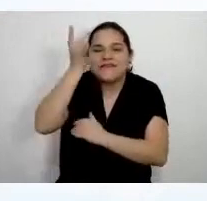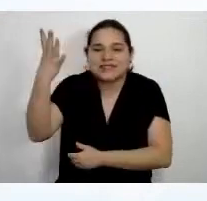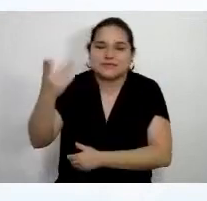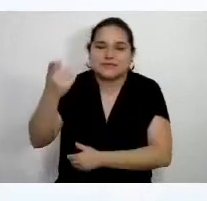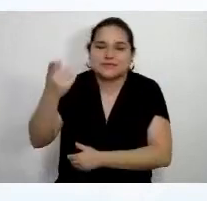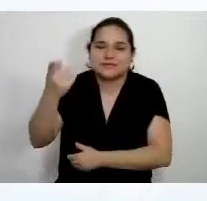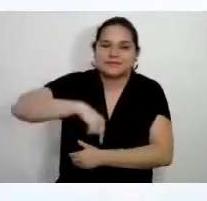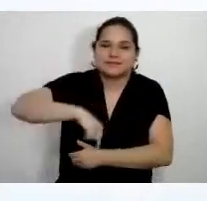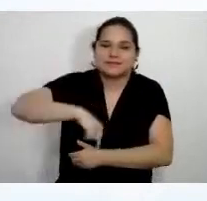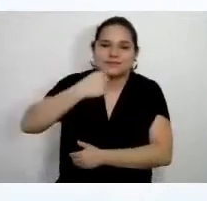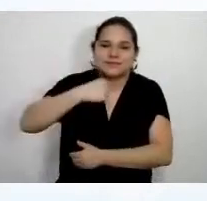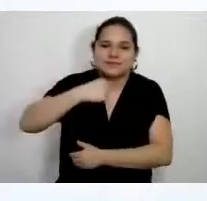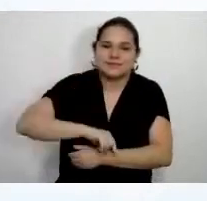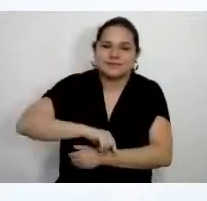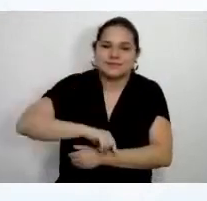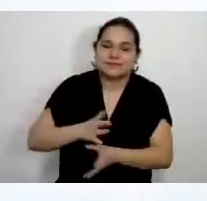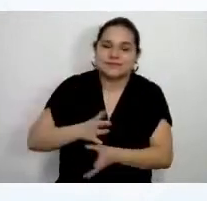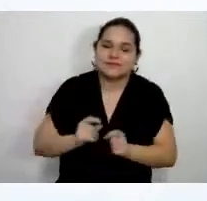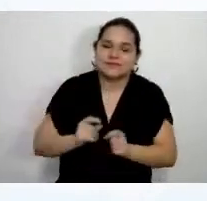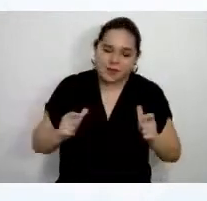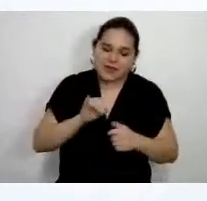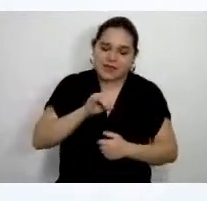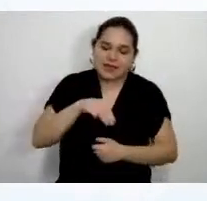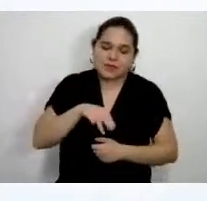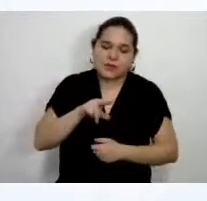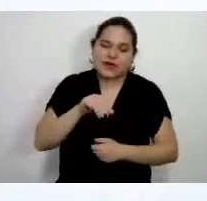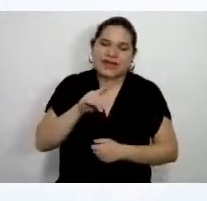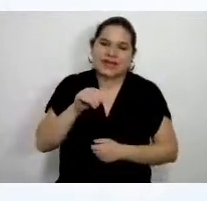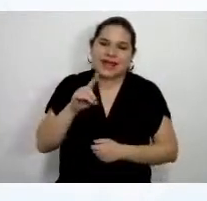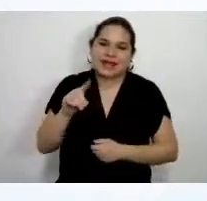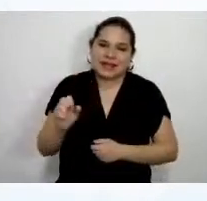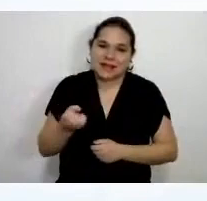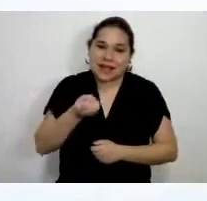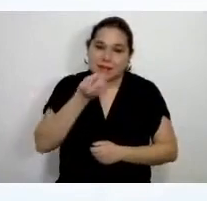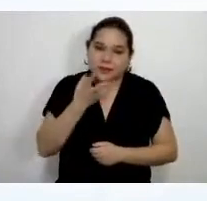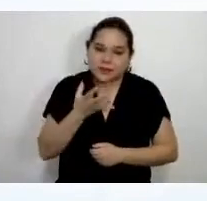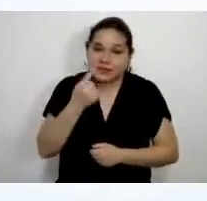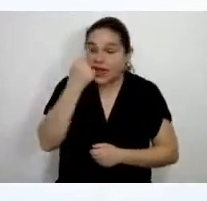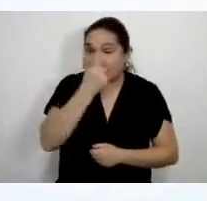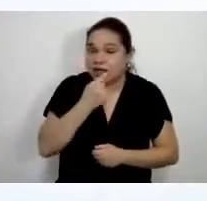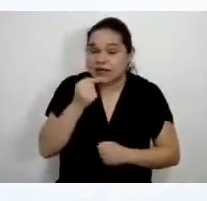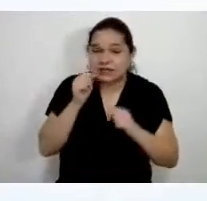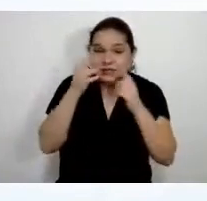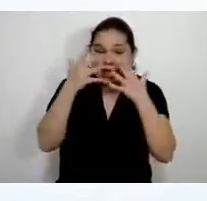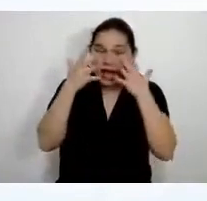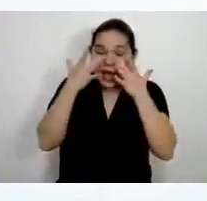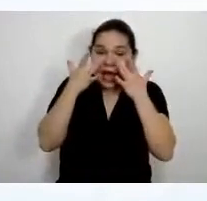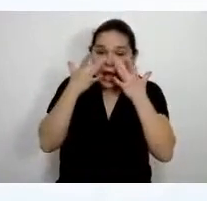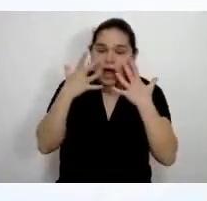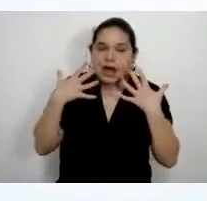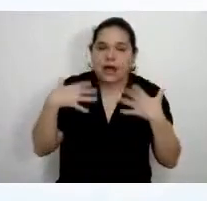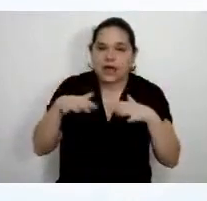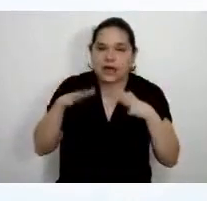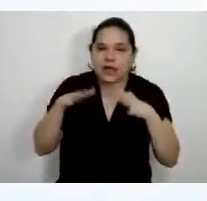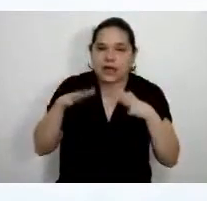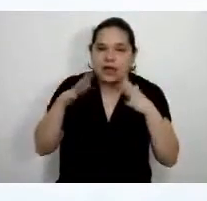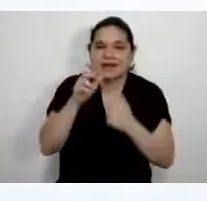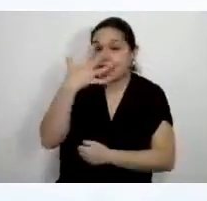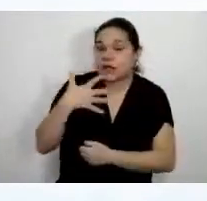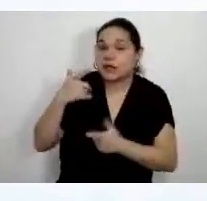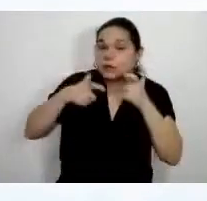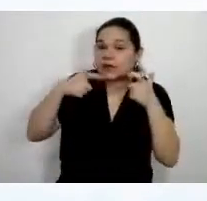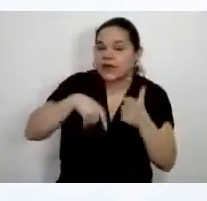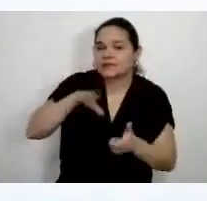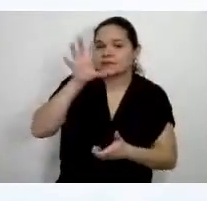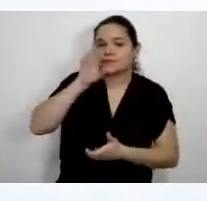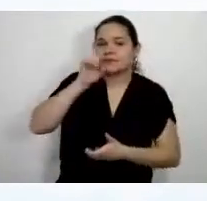da imunidade das pessoas. Nessa área Nessa área nasal aqui, sim, respiratória, isso.